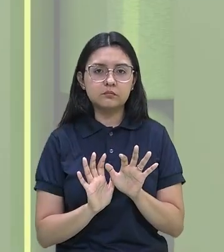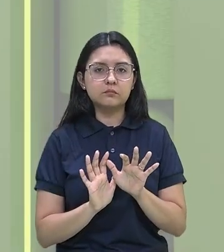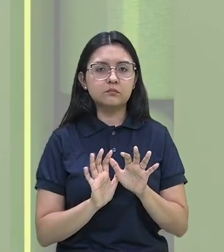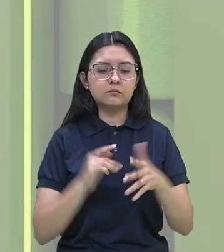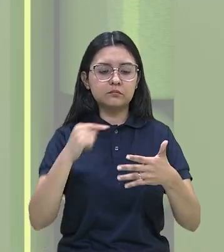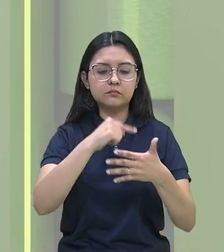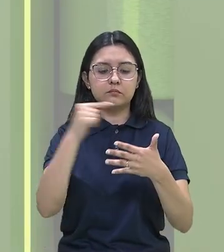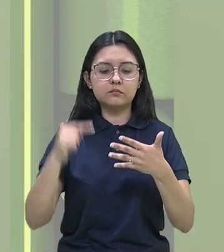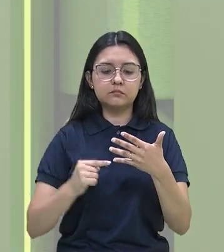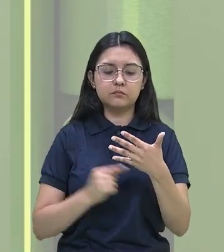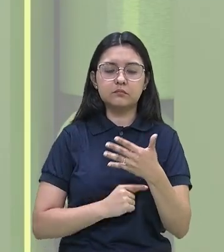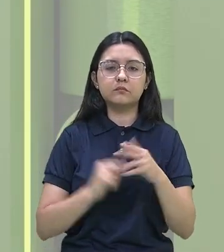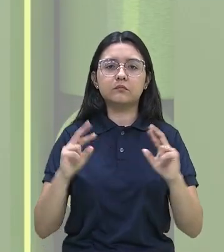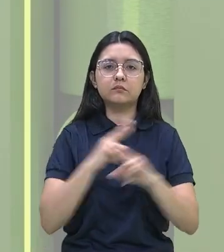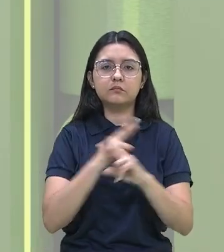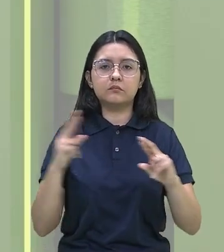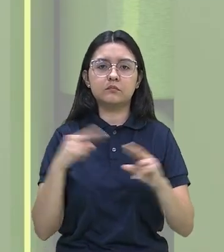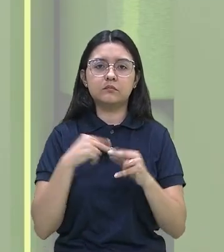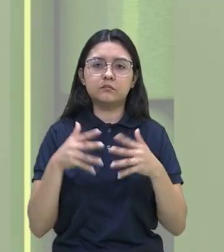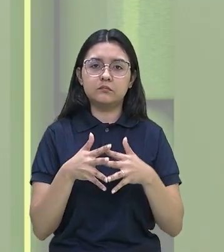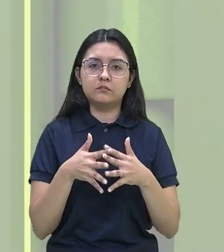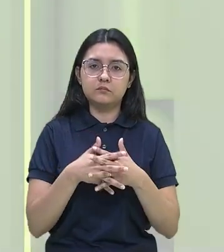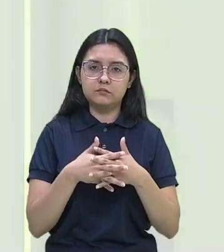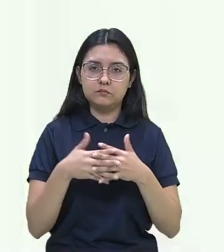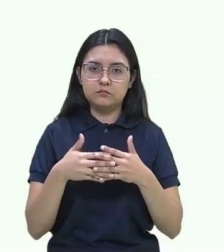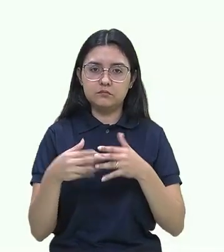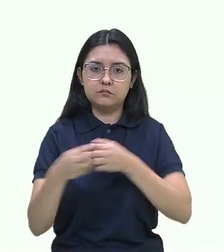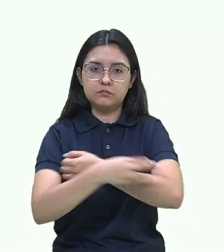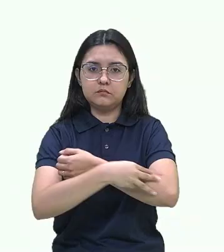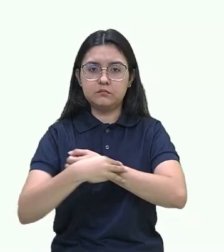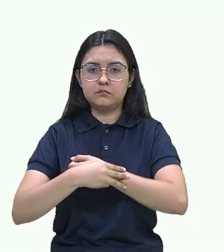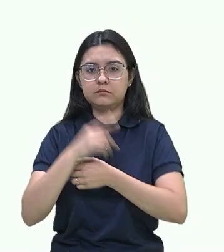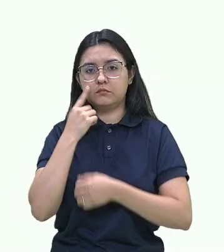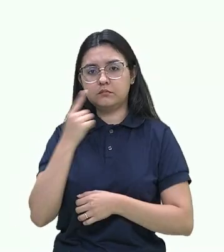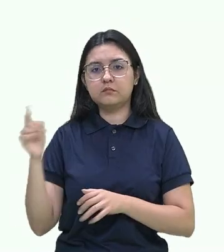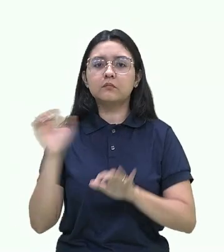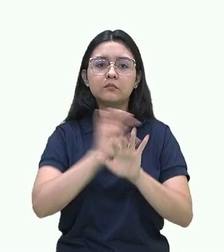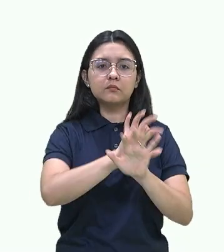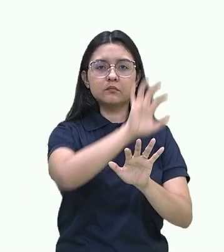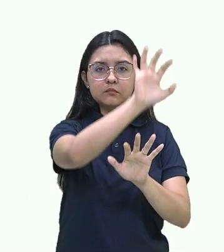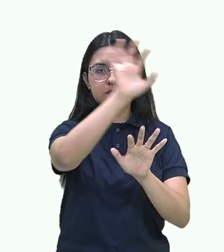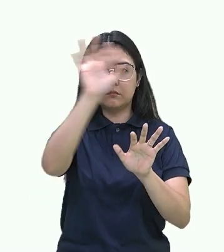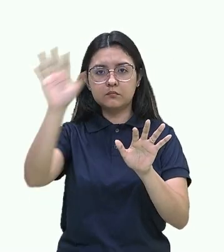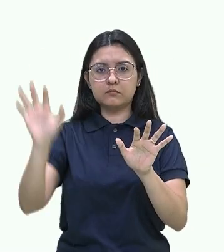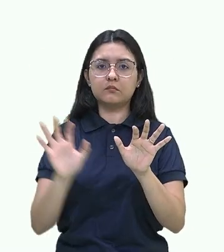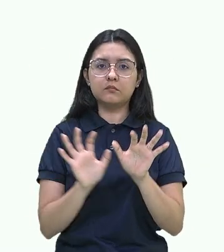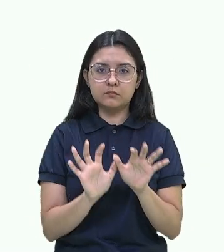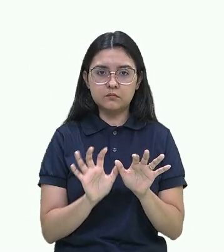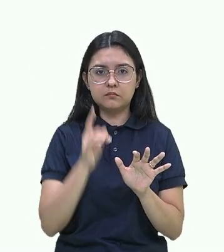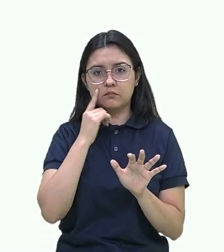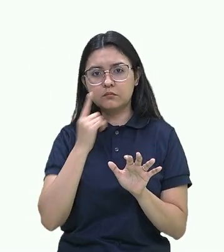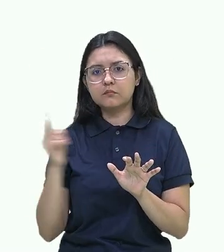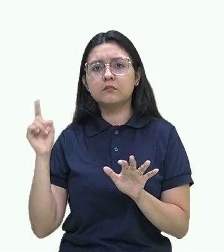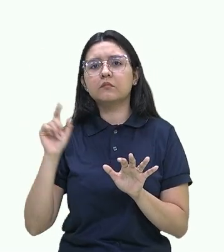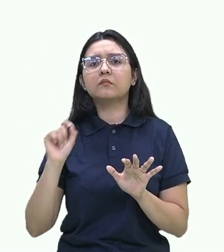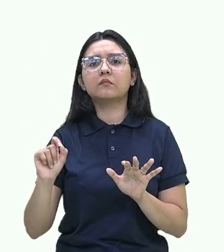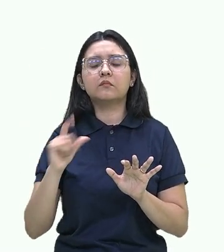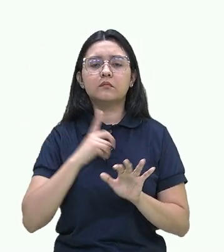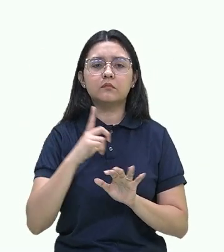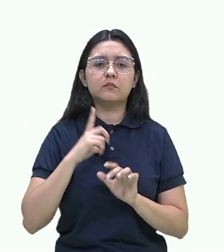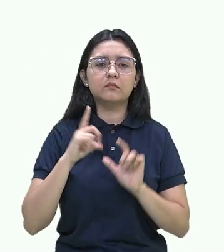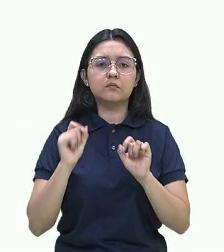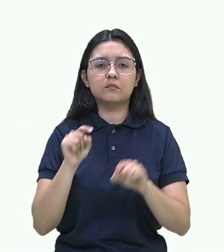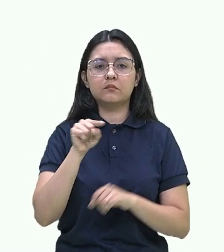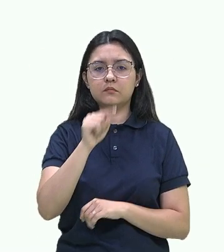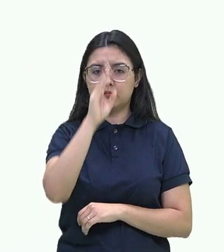estão relacionadas ao tecido muscular. Veja aí neste mapa mental. No mapa mental aqui, nós temos ao